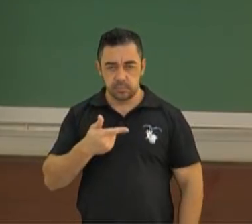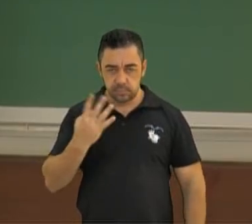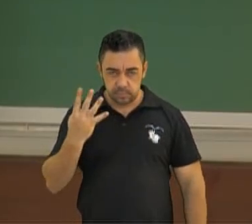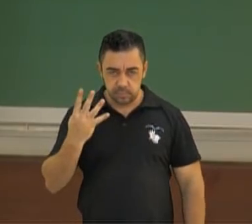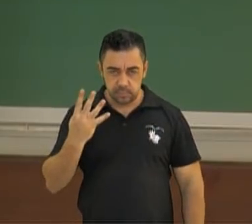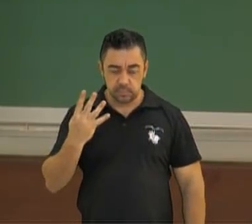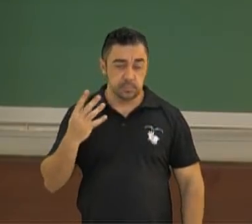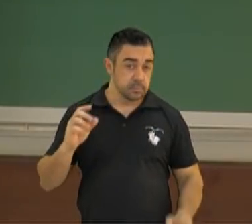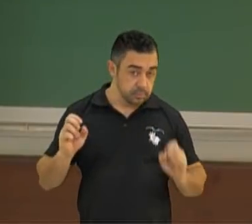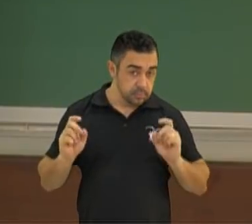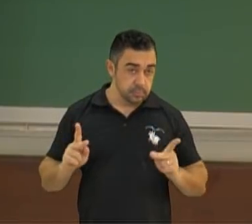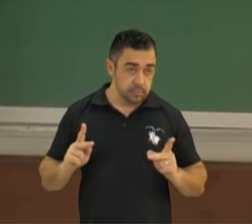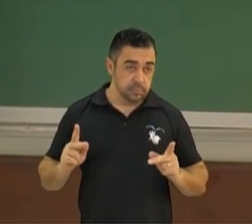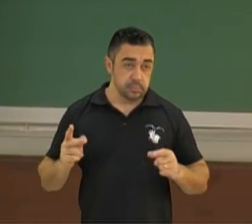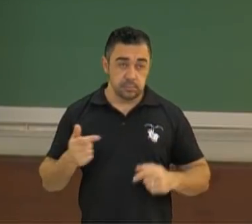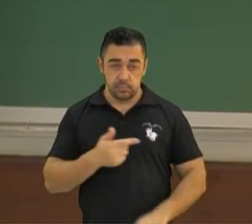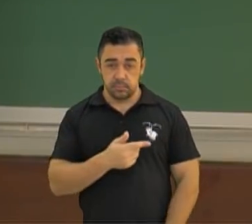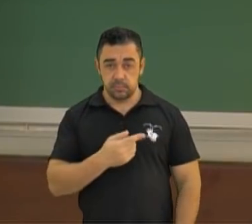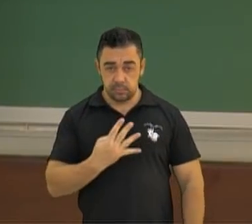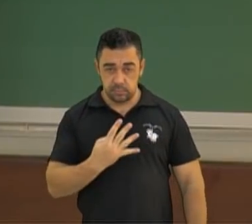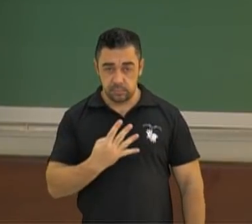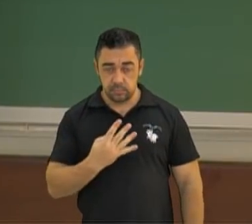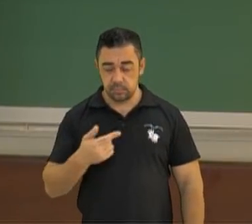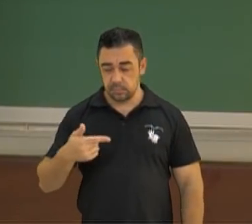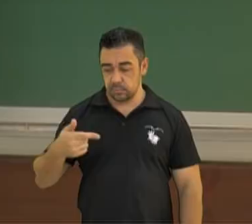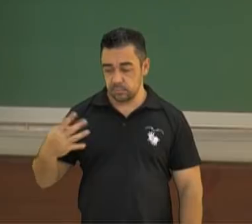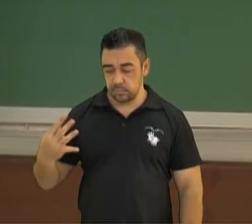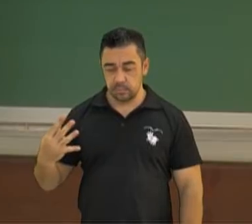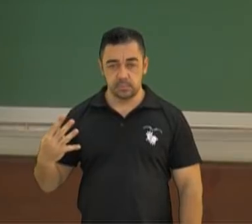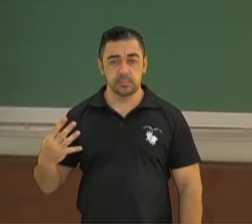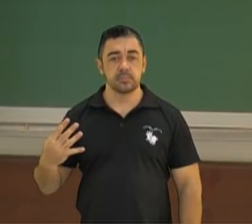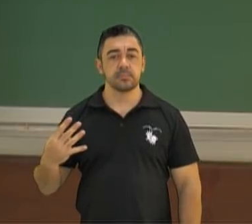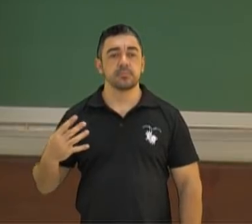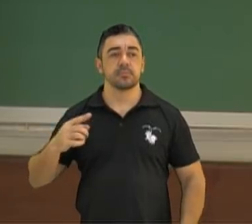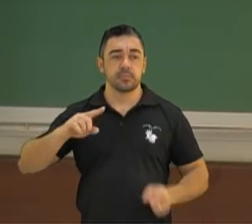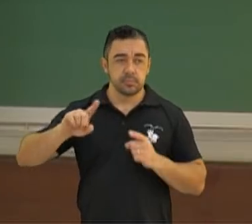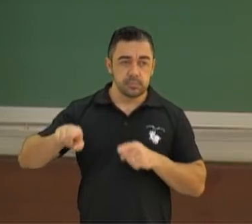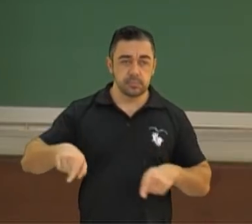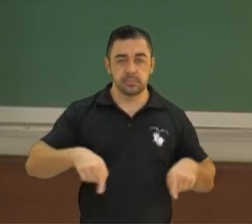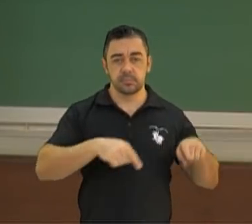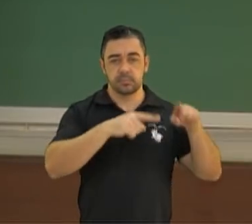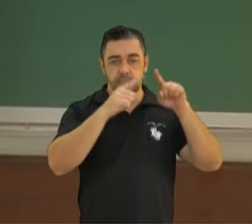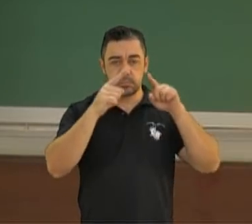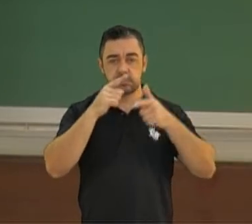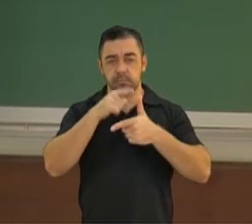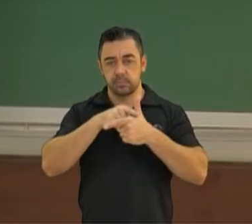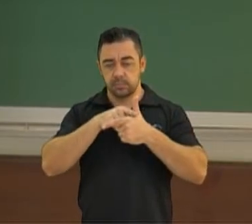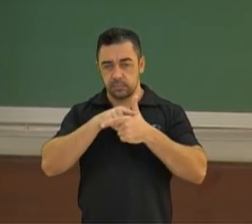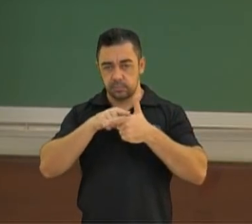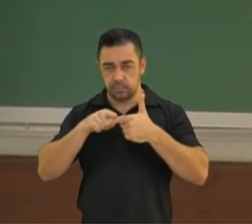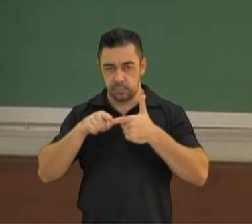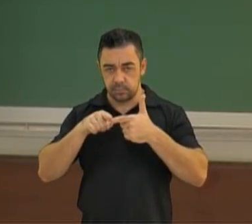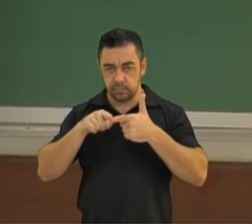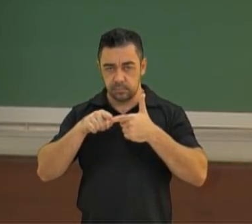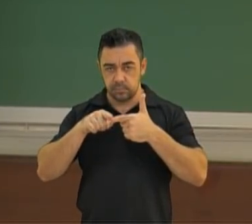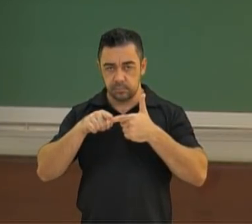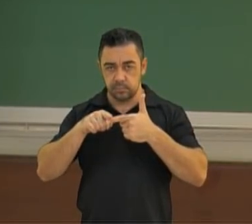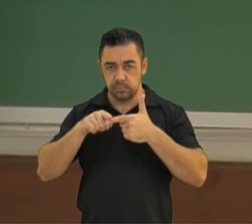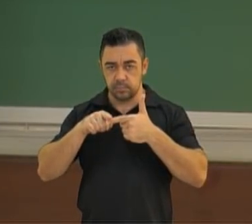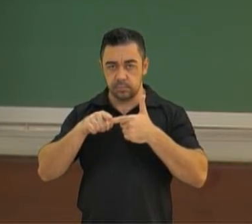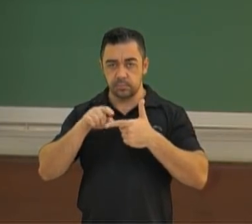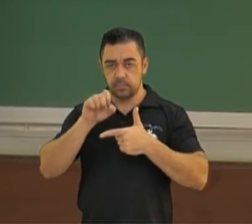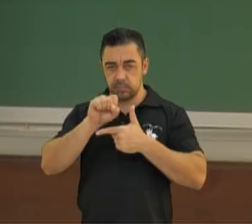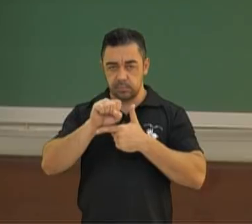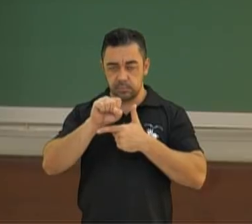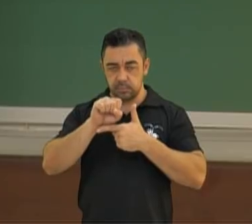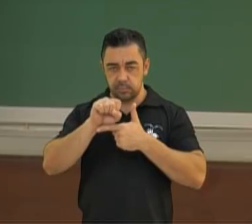que eu faço agora? Coloco aqui, ó, o meu denominador vai ser 24, pego esse 24, divido